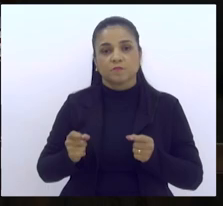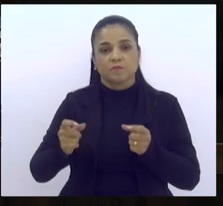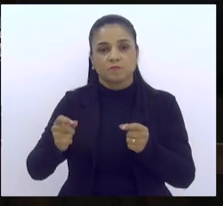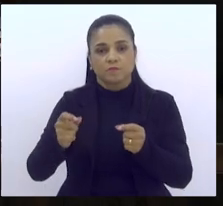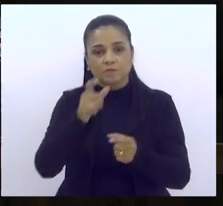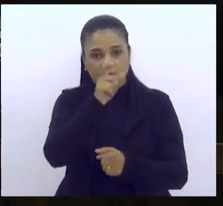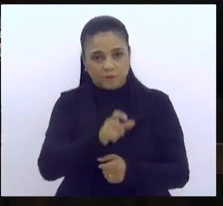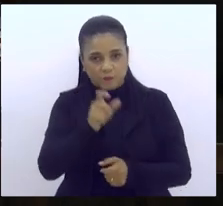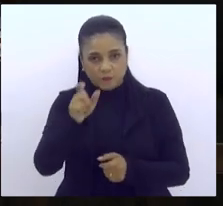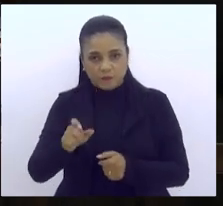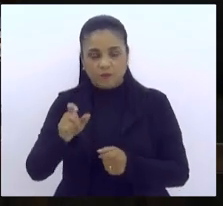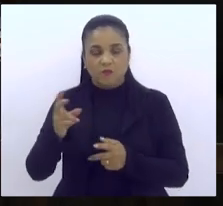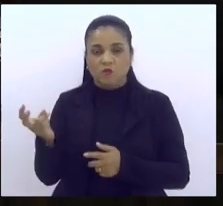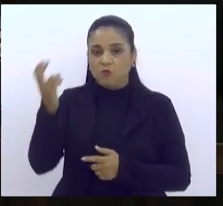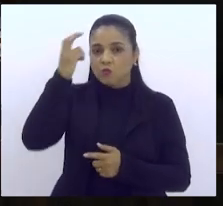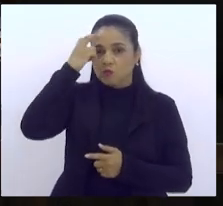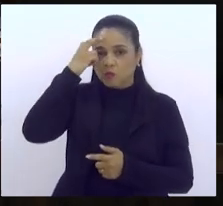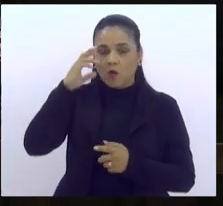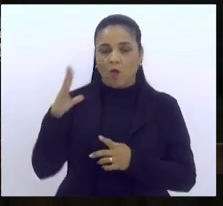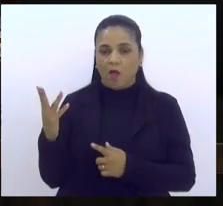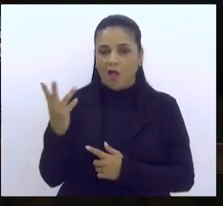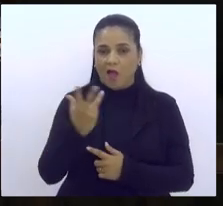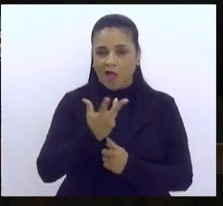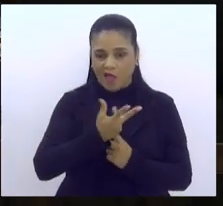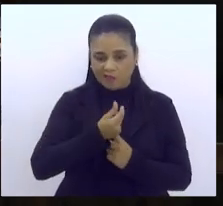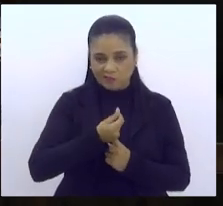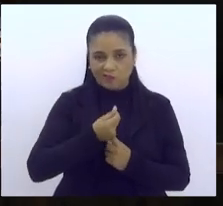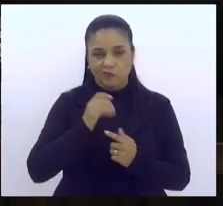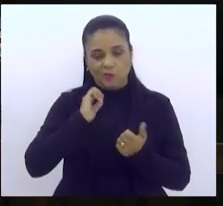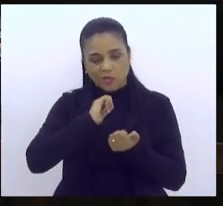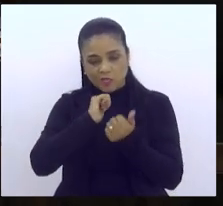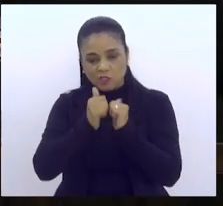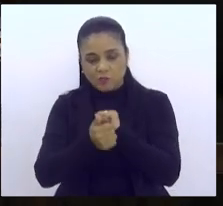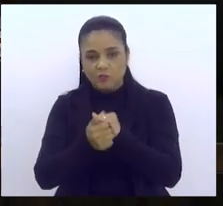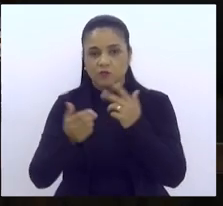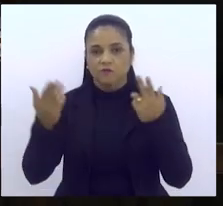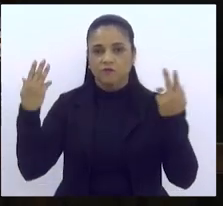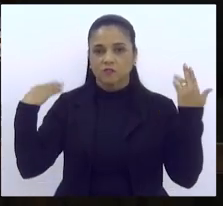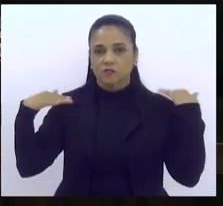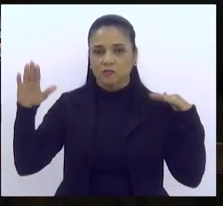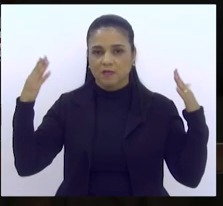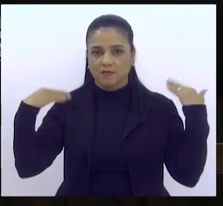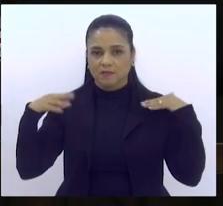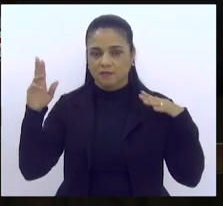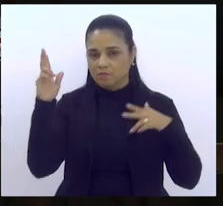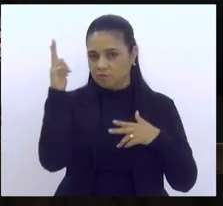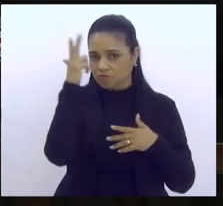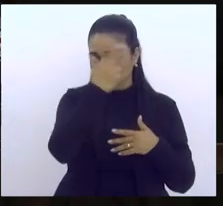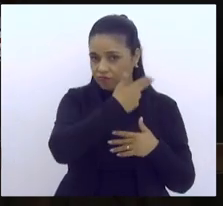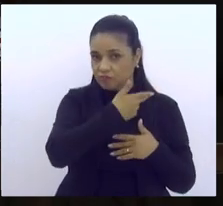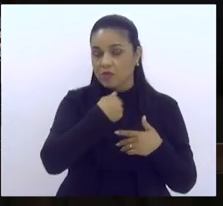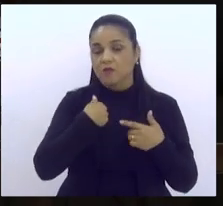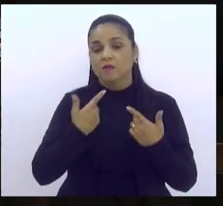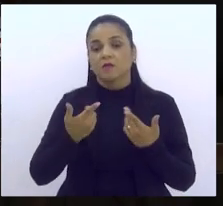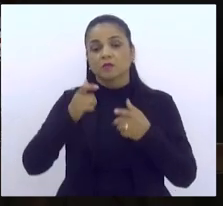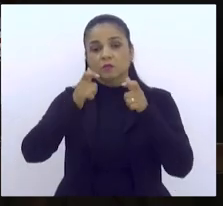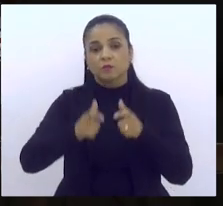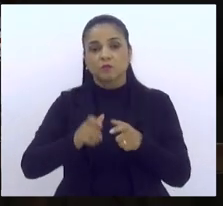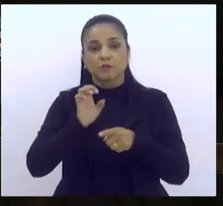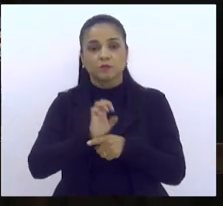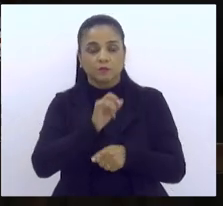promovem eventos culturais, artísticos, esportivos e de lazer localizados no âmbito do Estado do Rio de